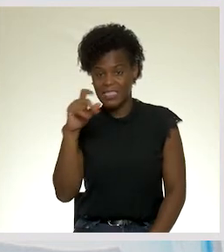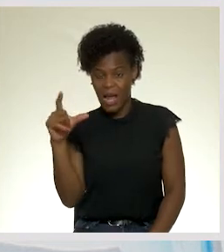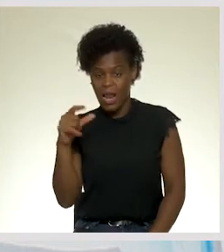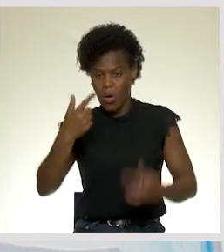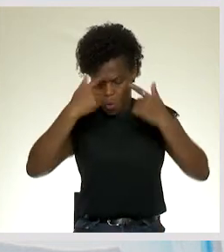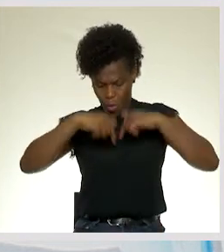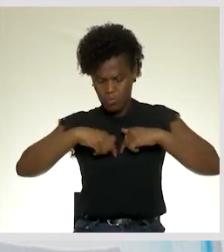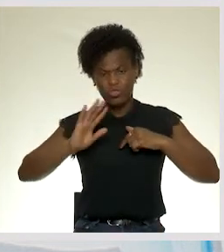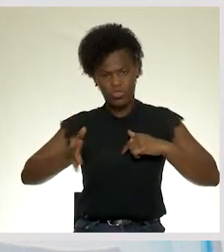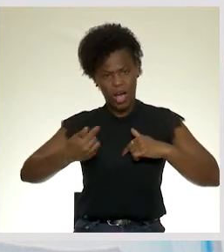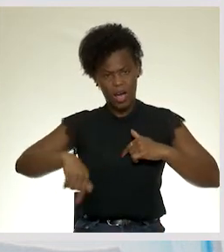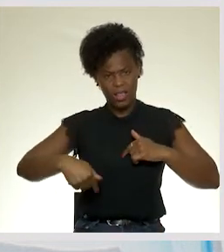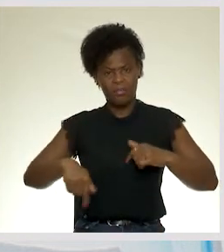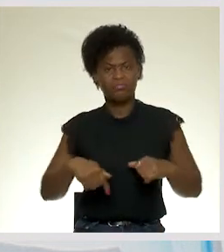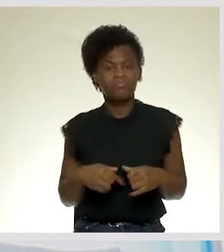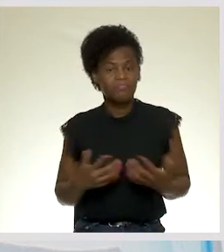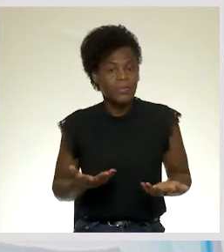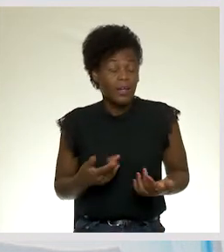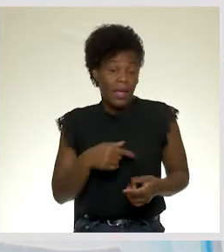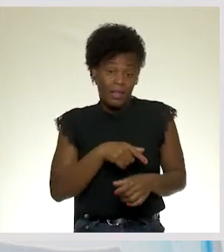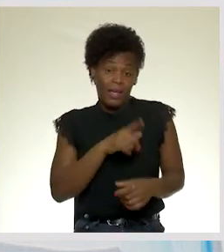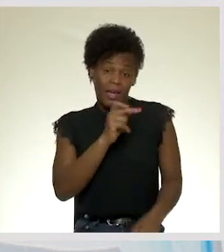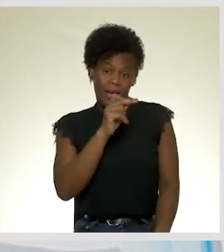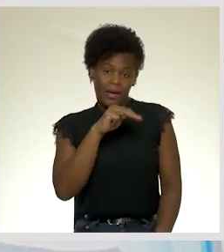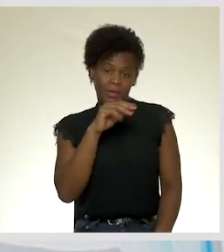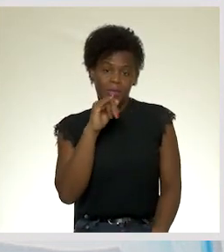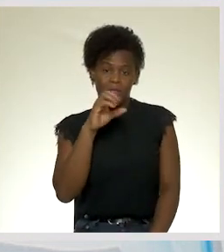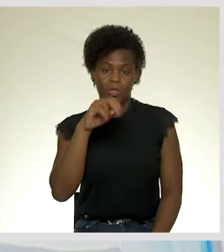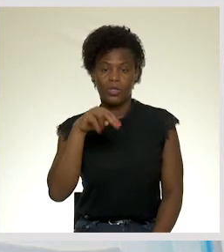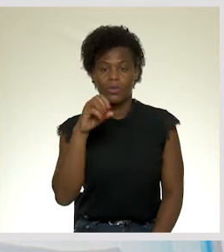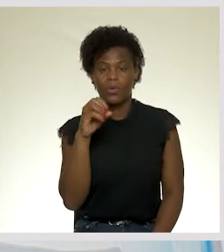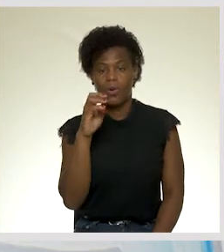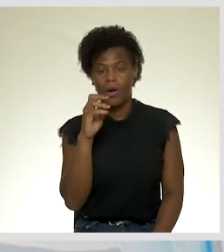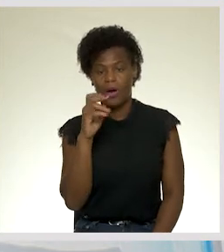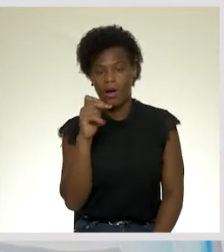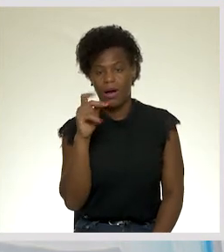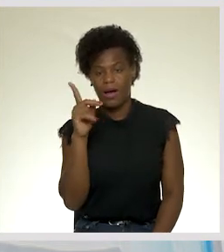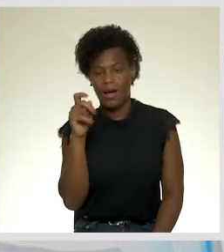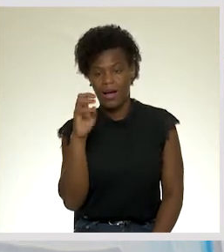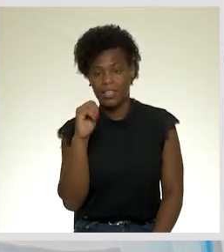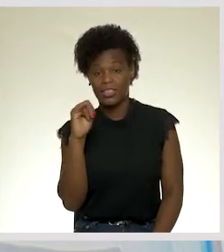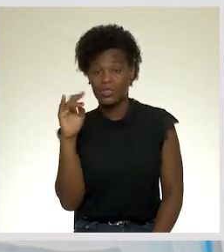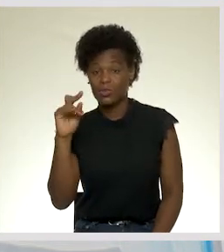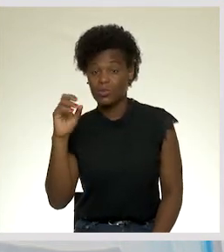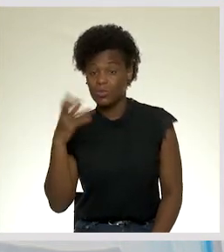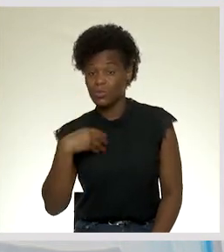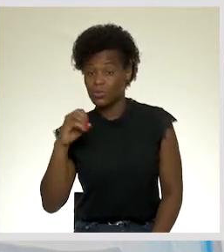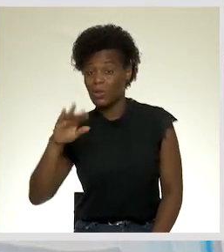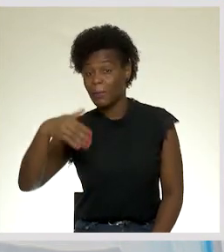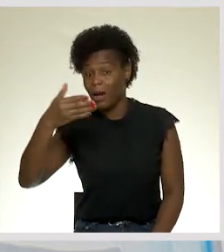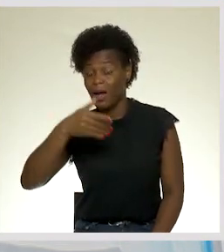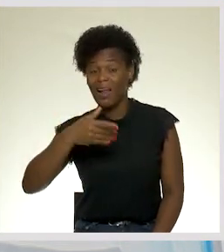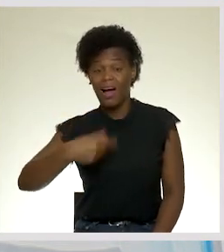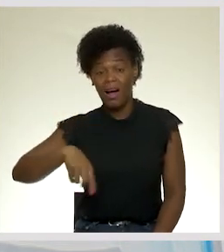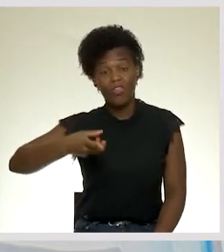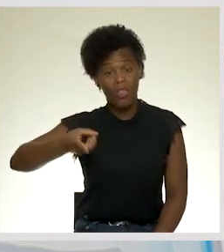produz. No entanto, entre os aminoácidos essenciais, existem cerca de 9 aminoácidos que nós não